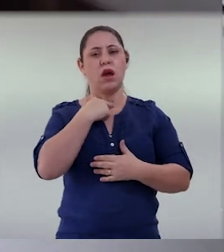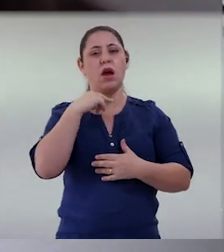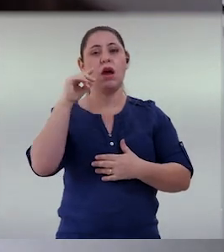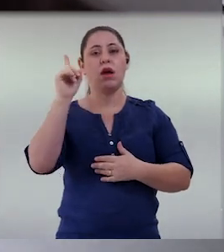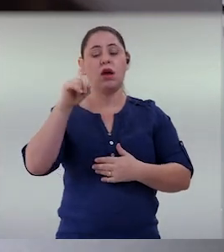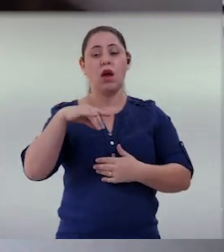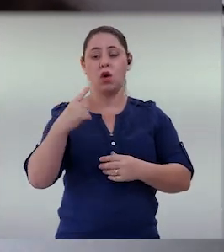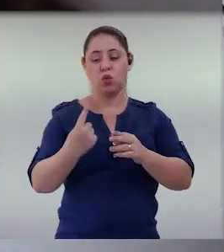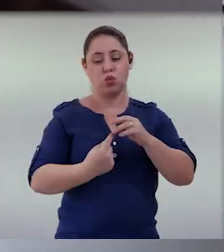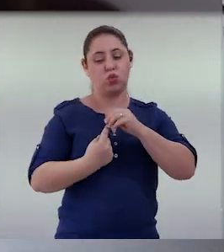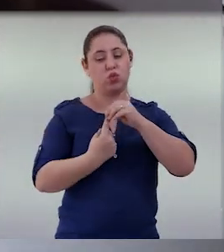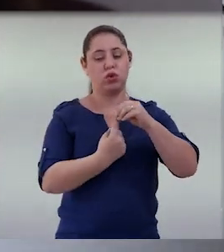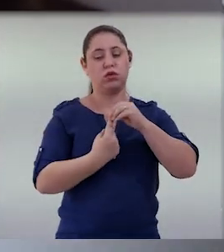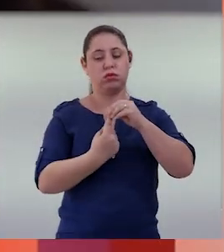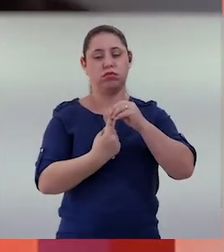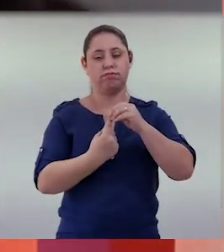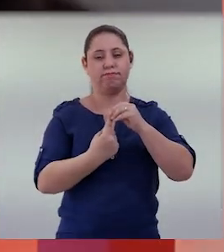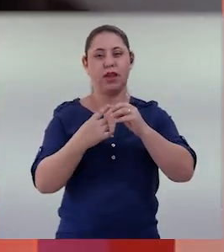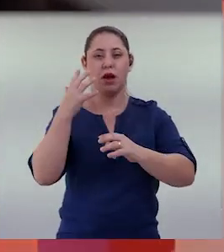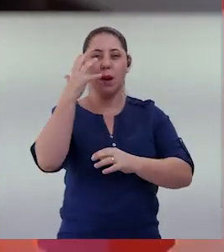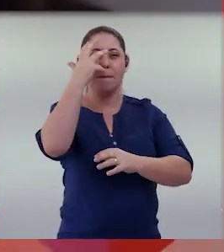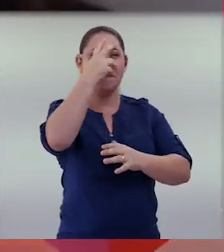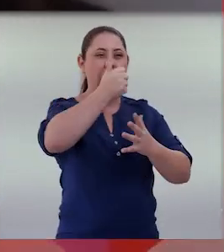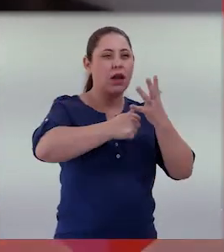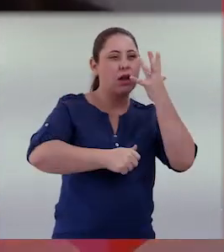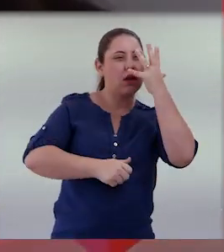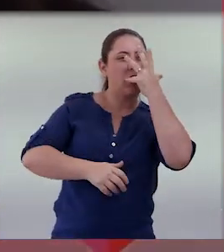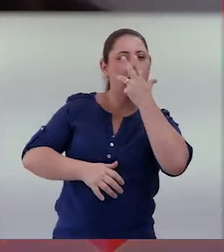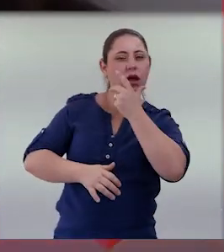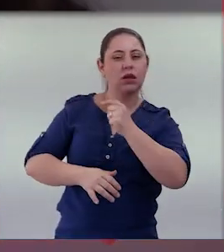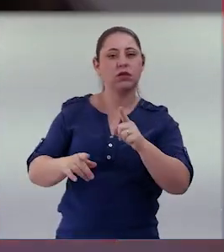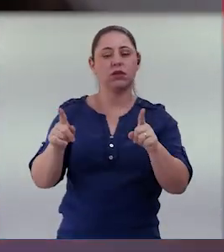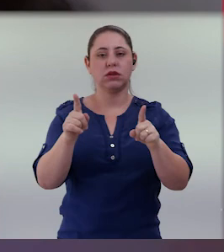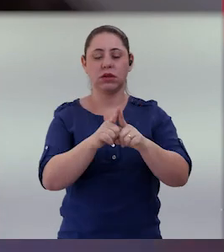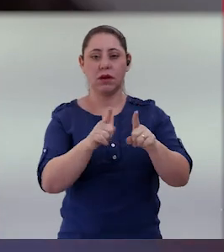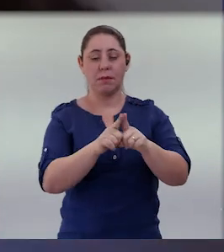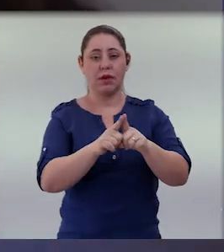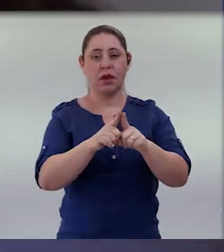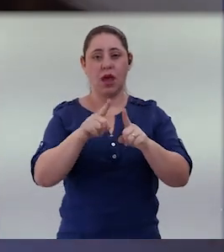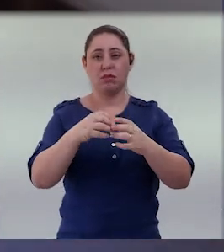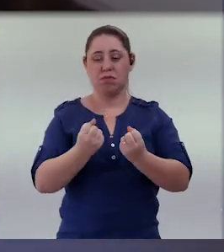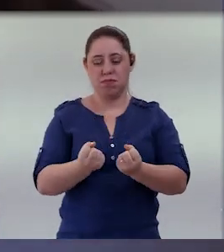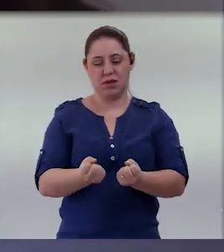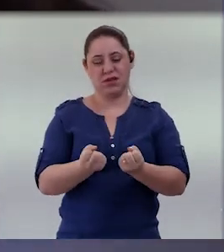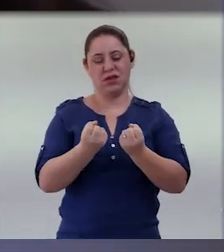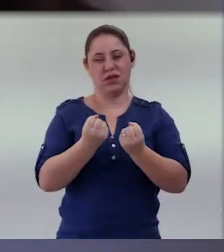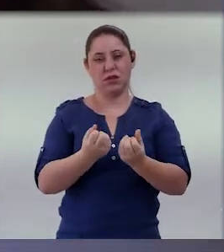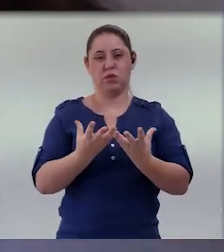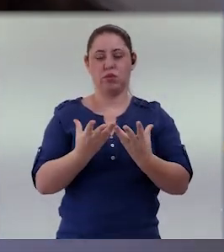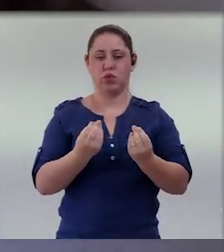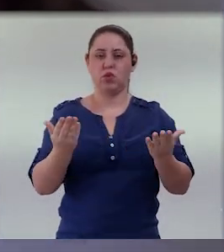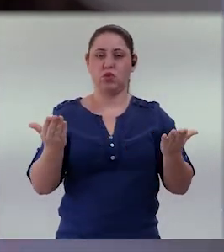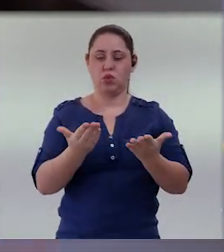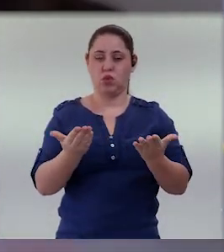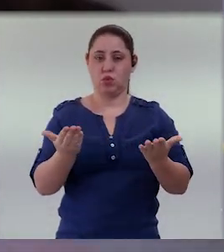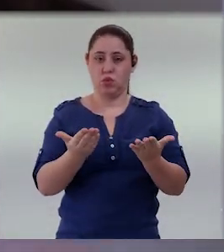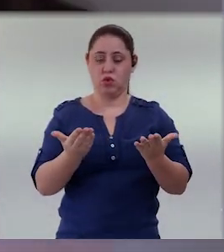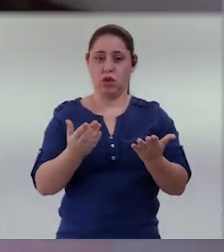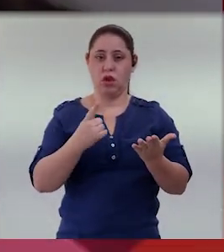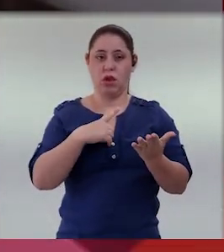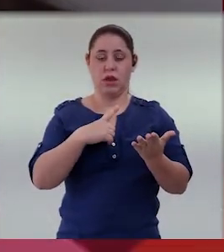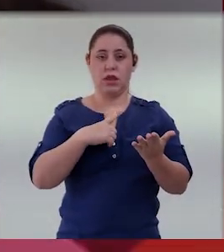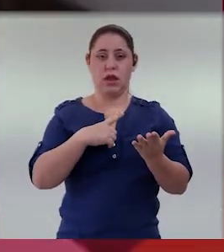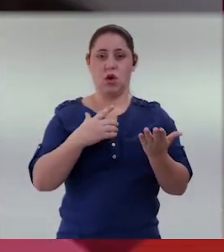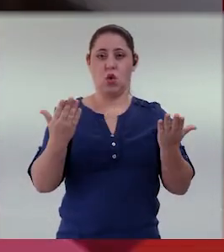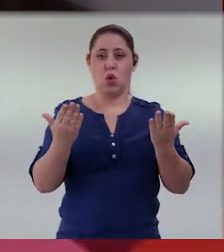compara, né, isso é muito único e a beleza também é uma coisa que pesa muito,